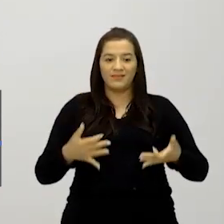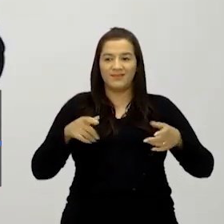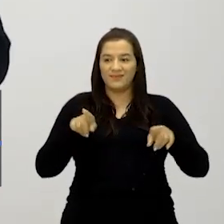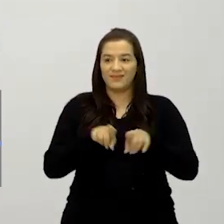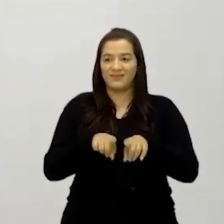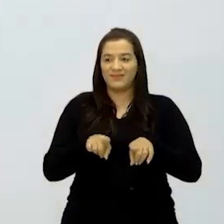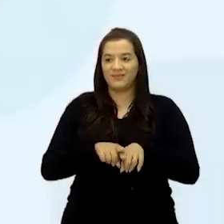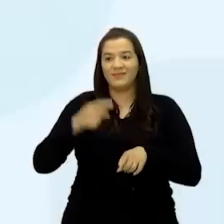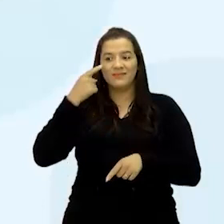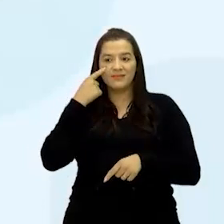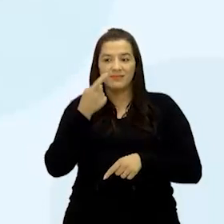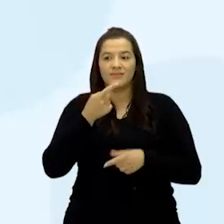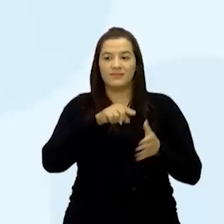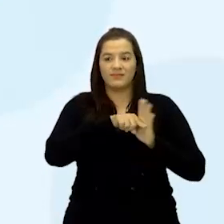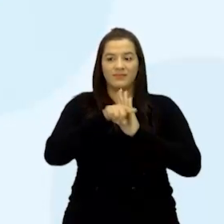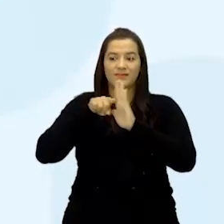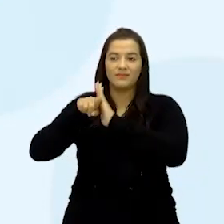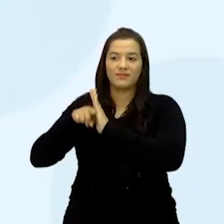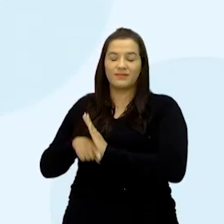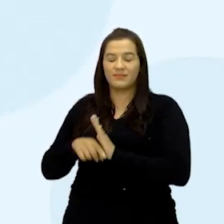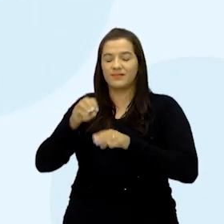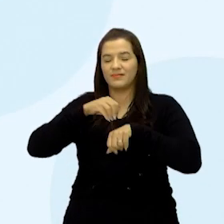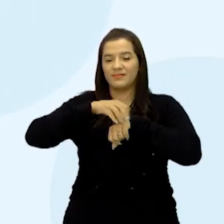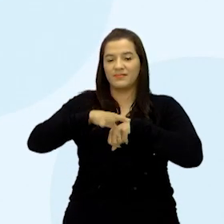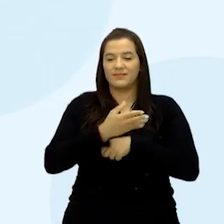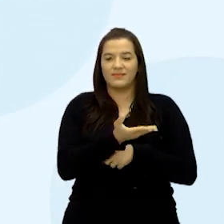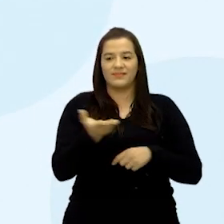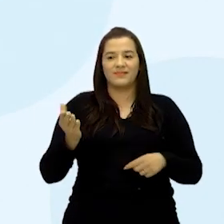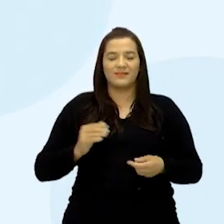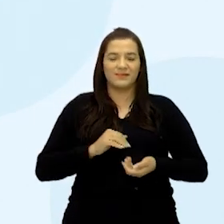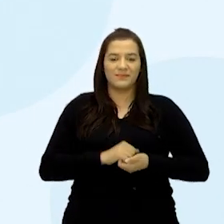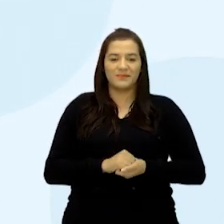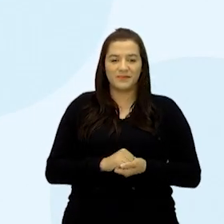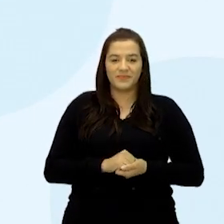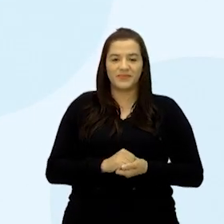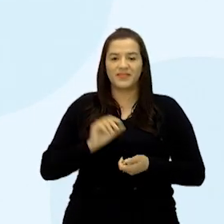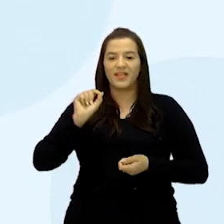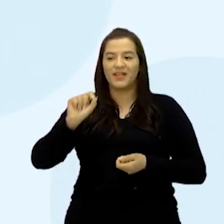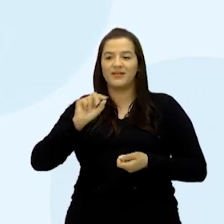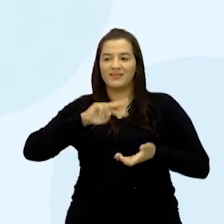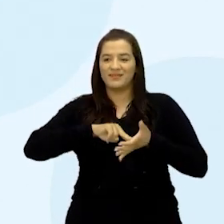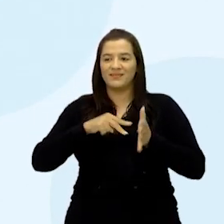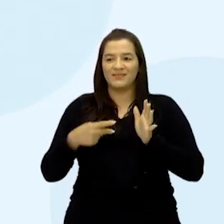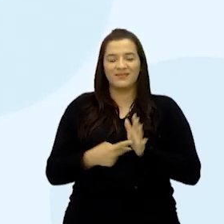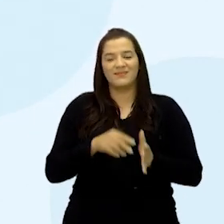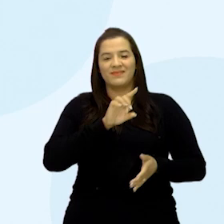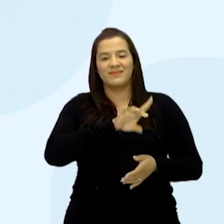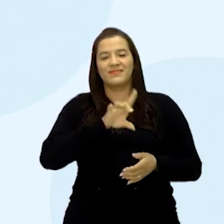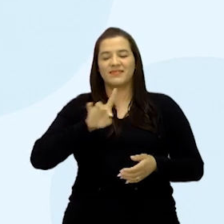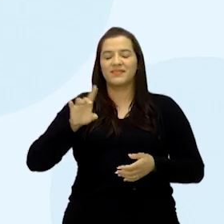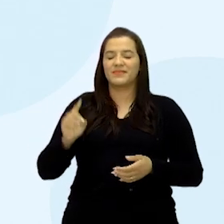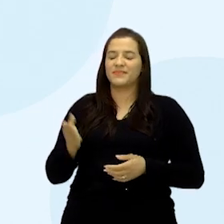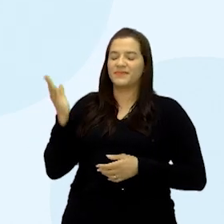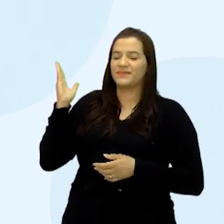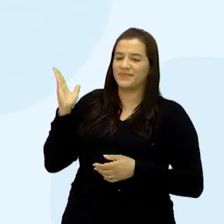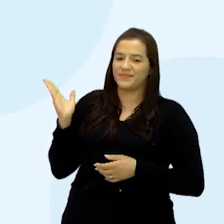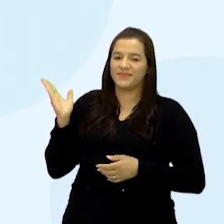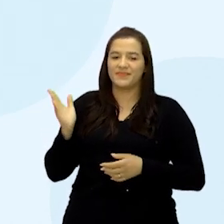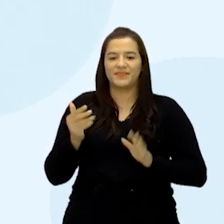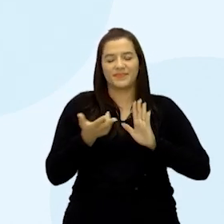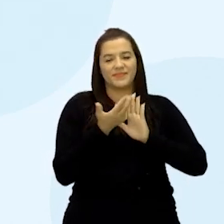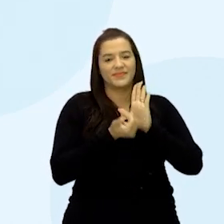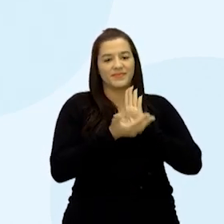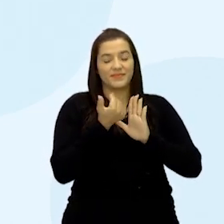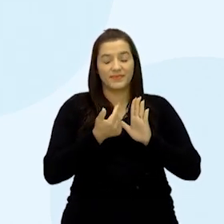aqui na nossa telinha que a gente tem uma dica para vocês aí, ó. O que significa cada uma dessas representações em um fluxograma? Então, a gente